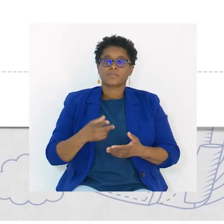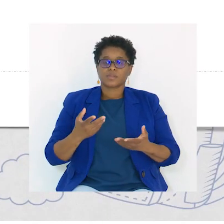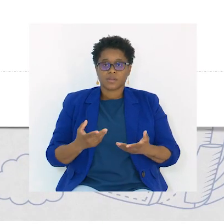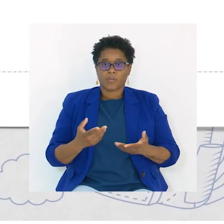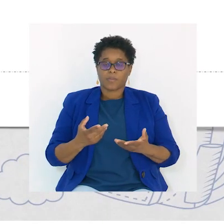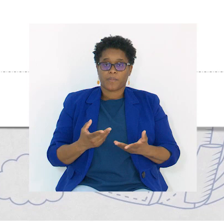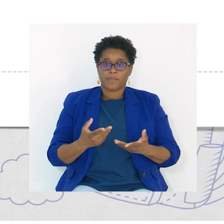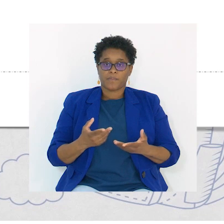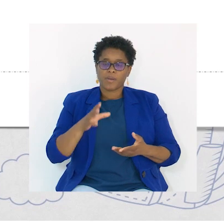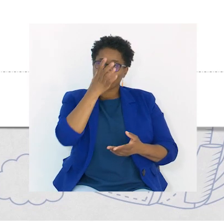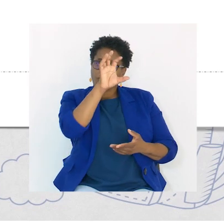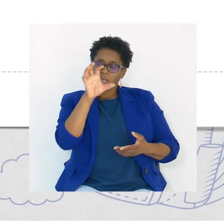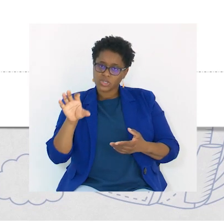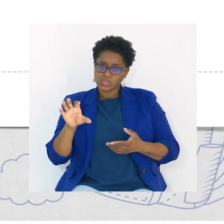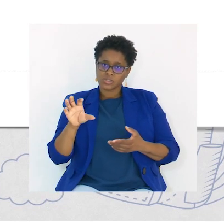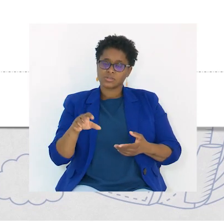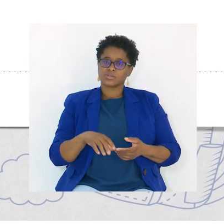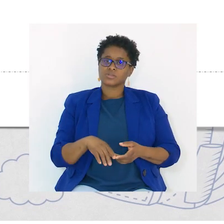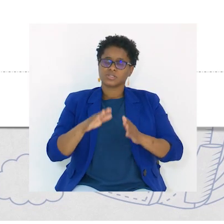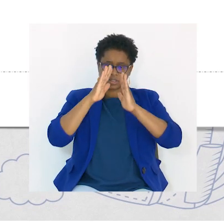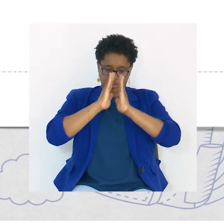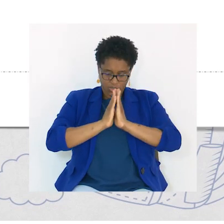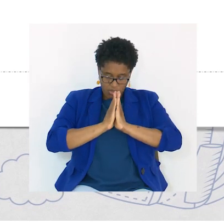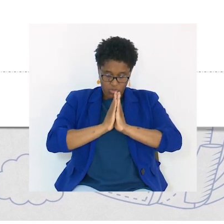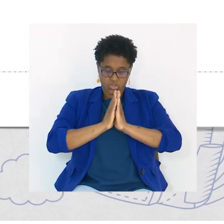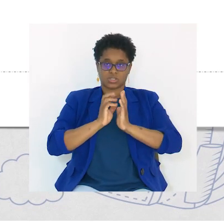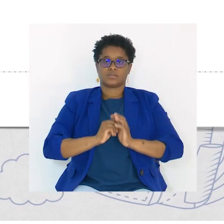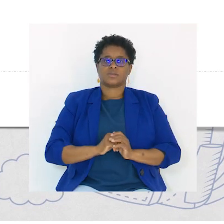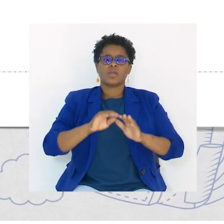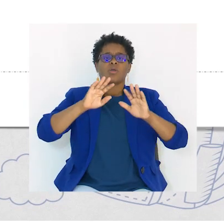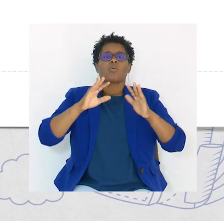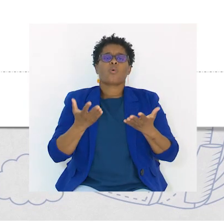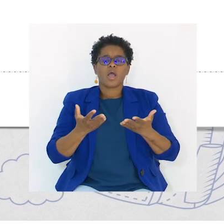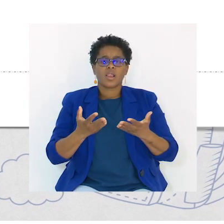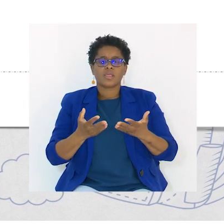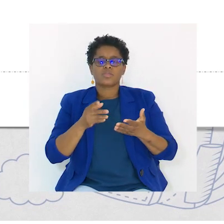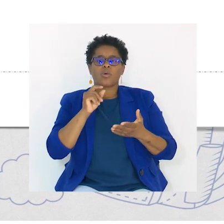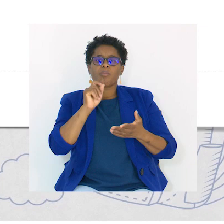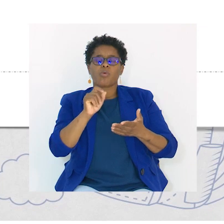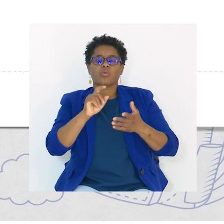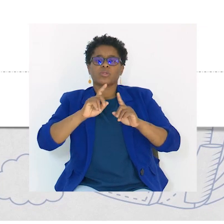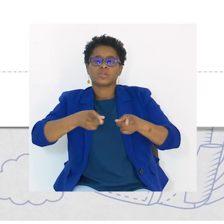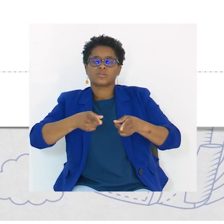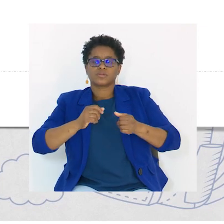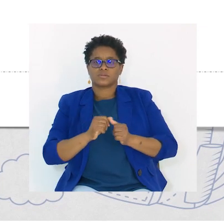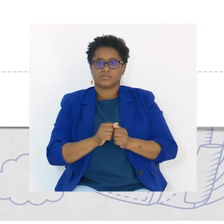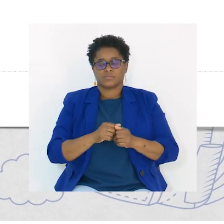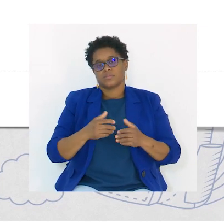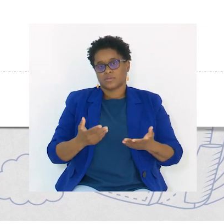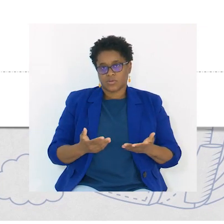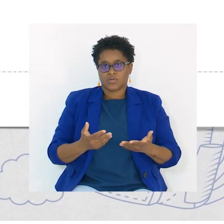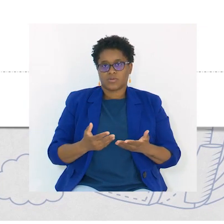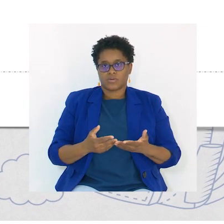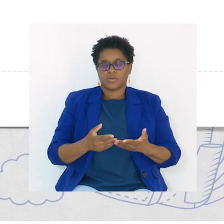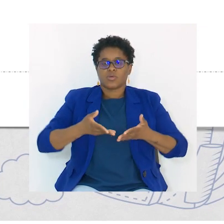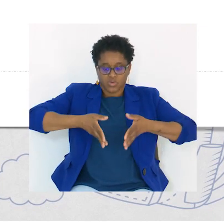Para os países cristãos, qual é o seu ponto de referência? Pois